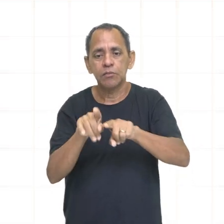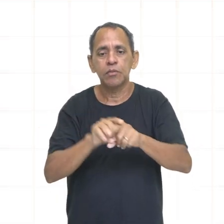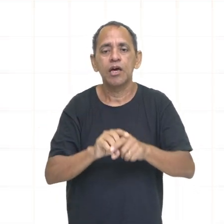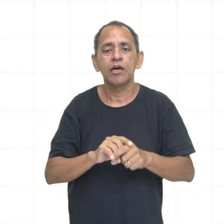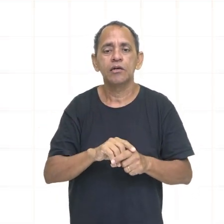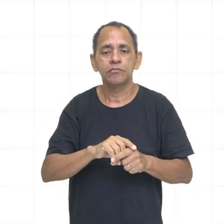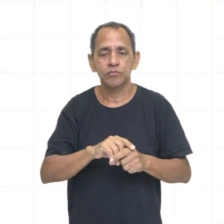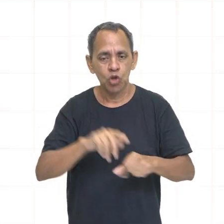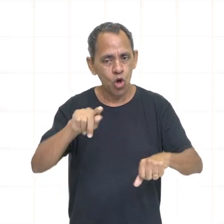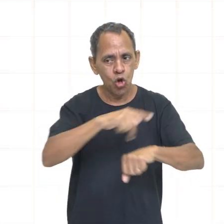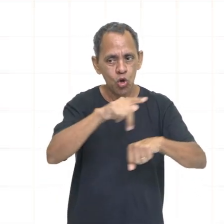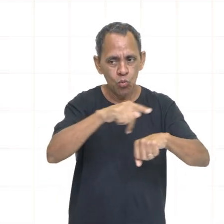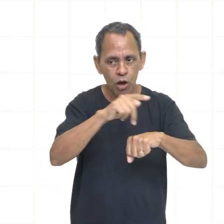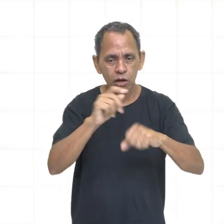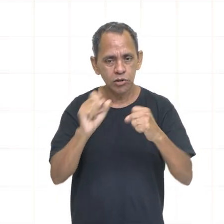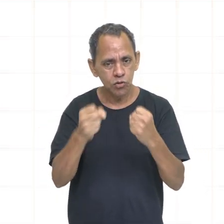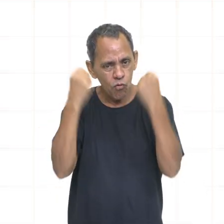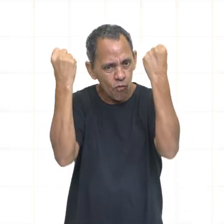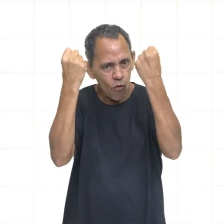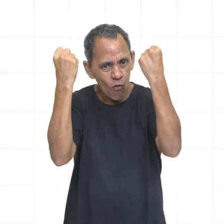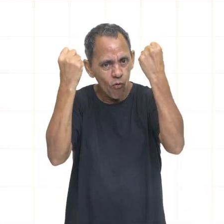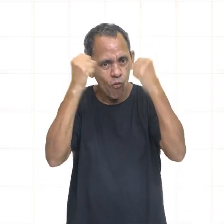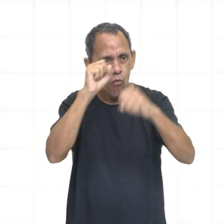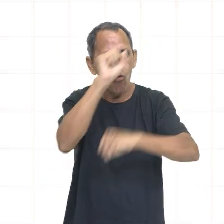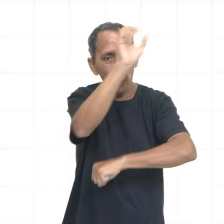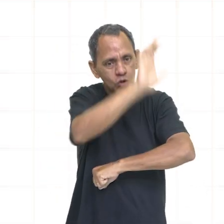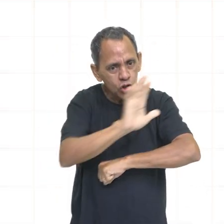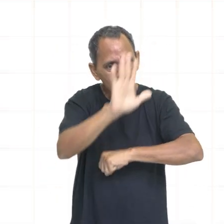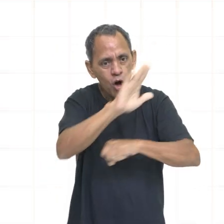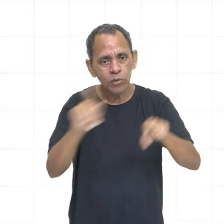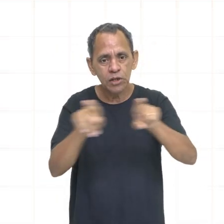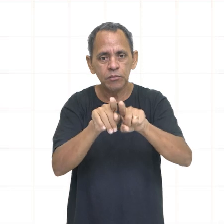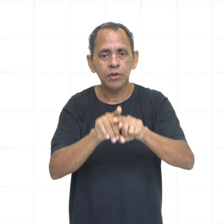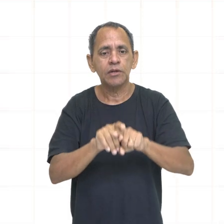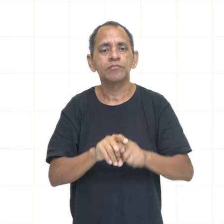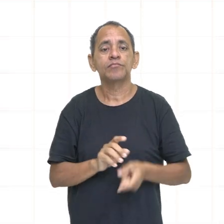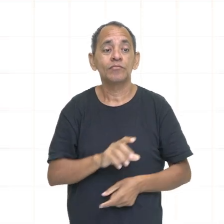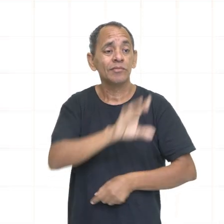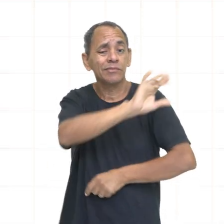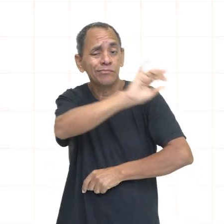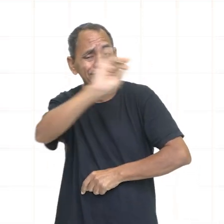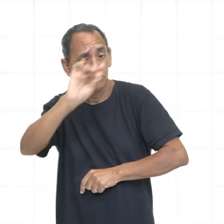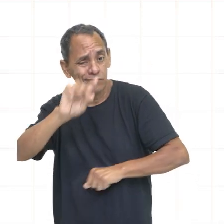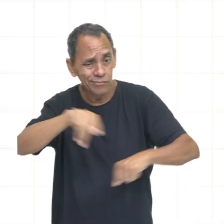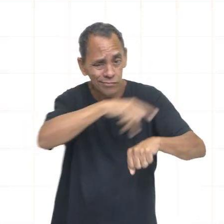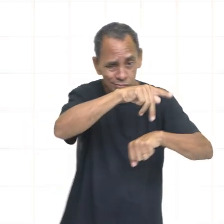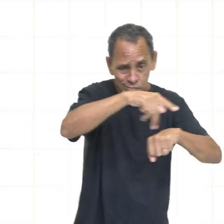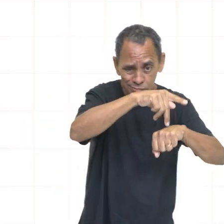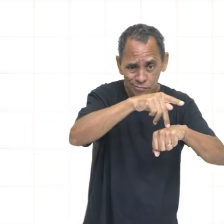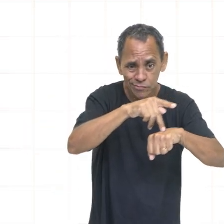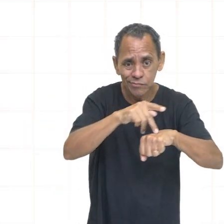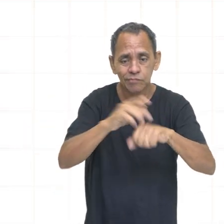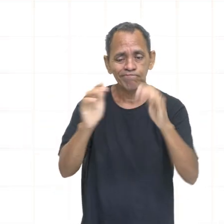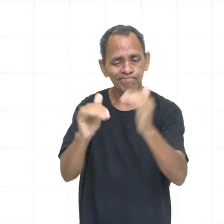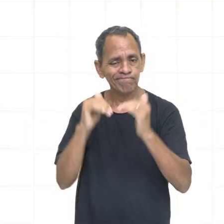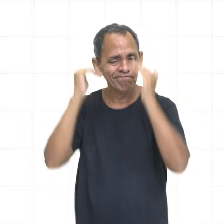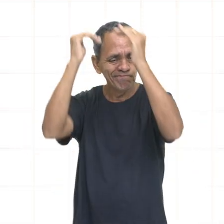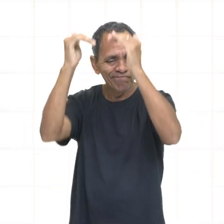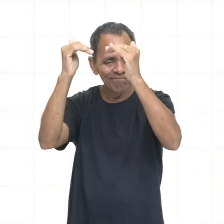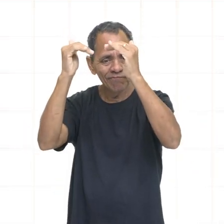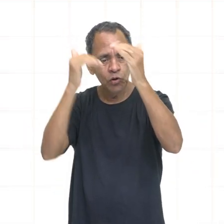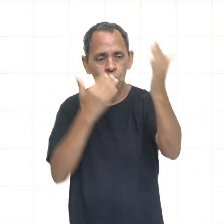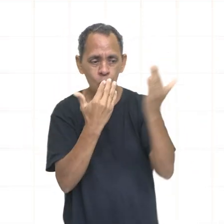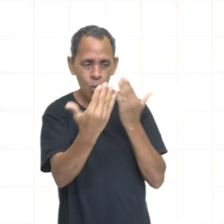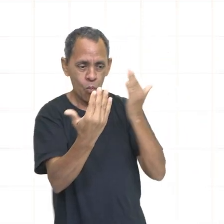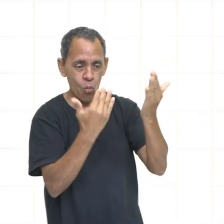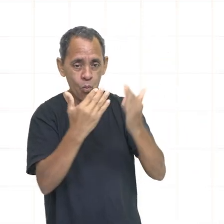na Europa. Por conta disso, cada nação se via como soberana, enquanto as demais eram ameaças ao